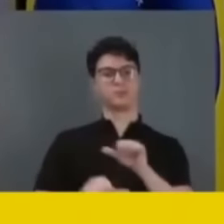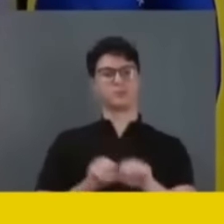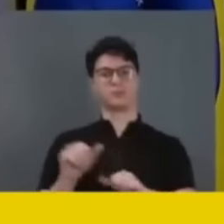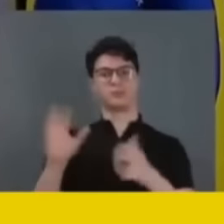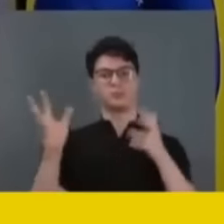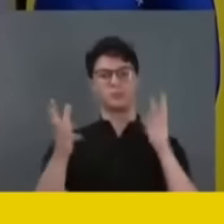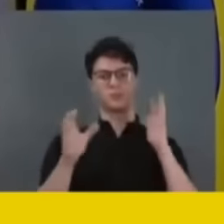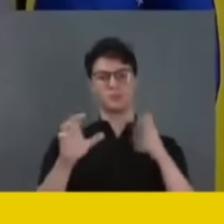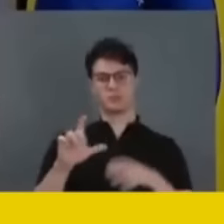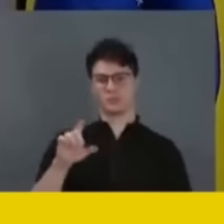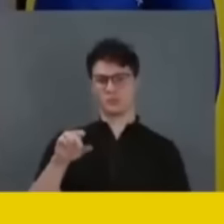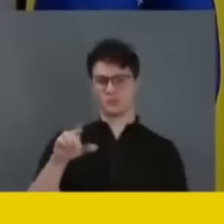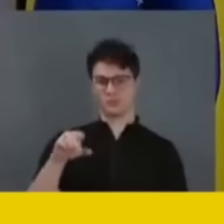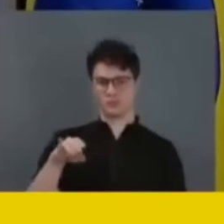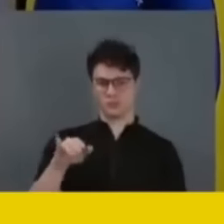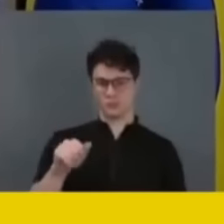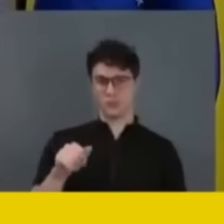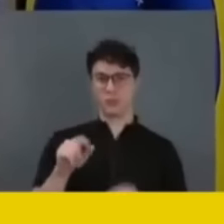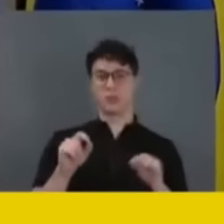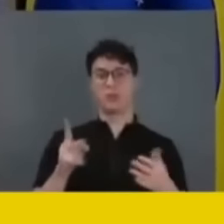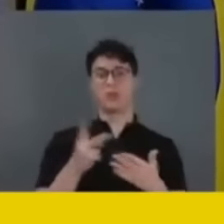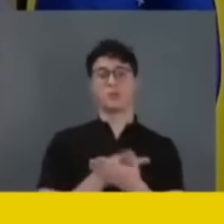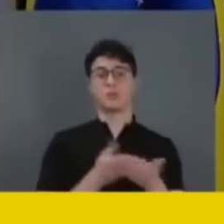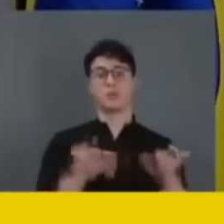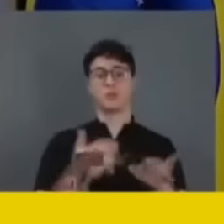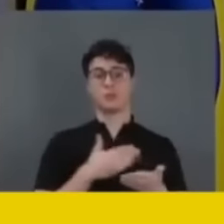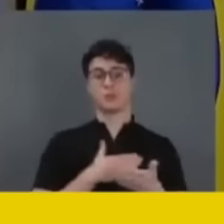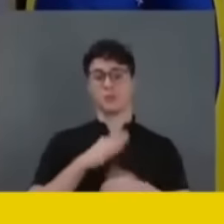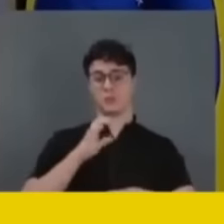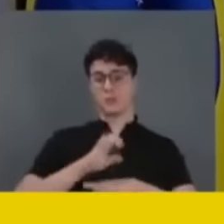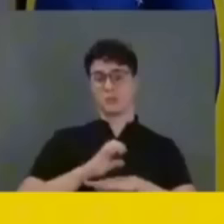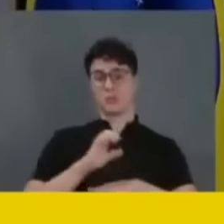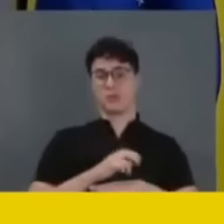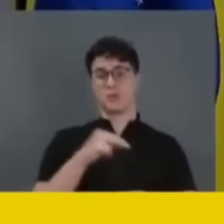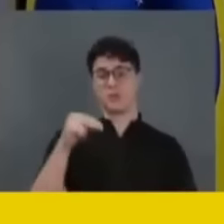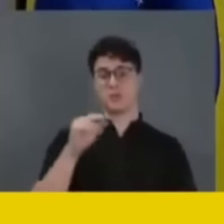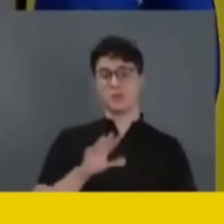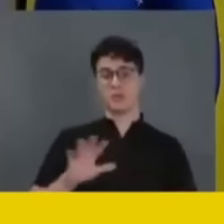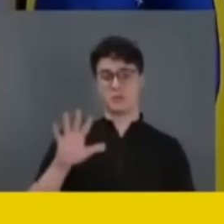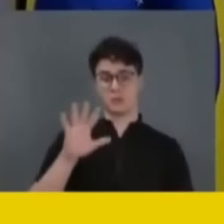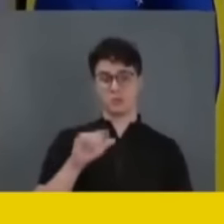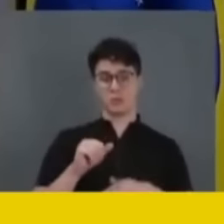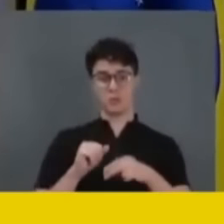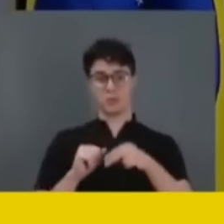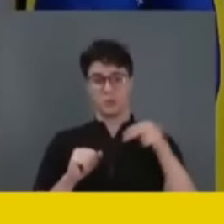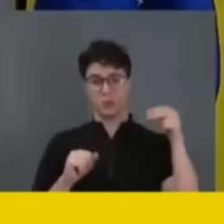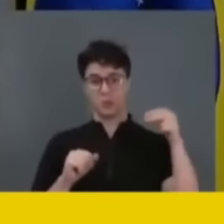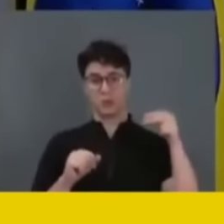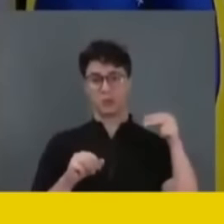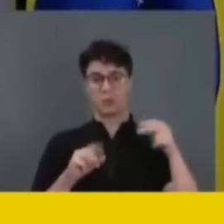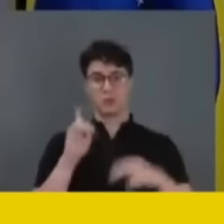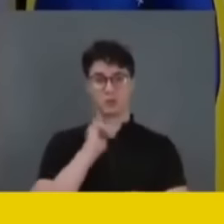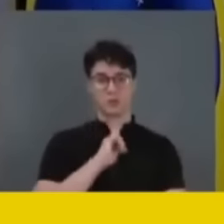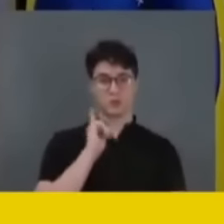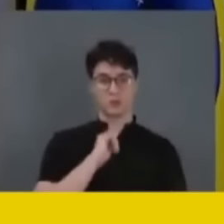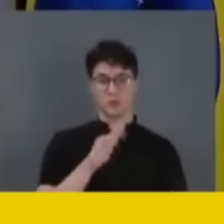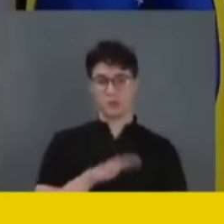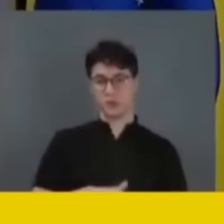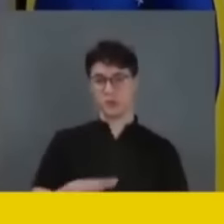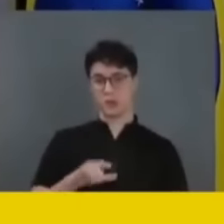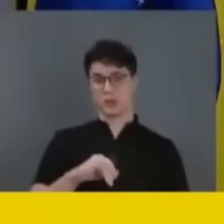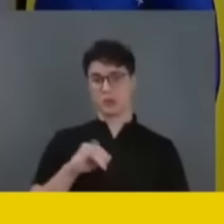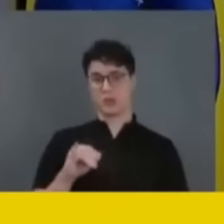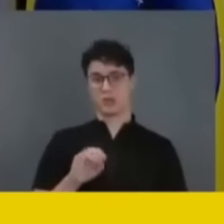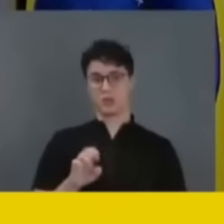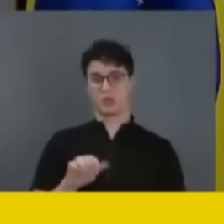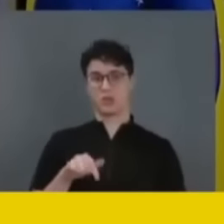está acontecendo hoje no meu estado e na região Nordeste e no norte de Minas, na região do Jequitinhonha e